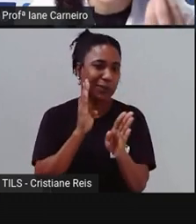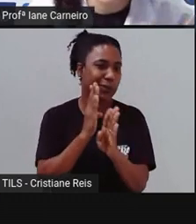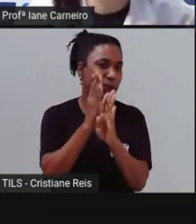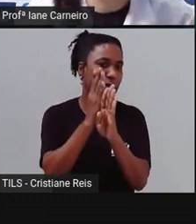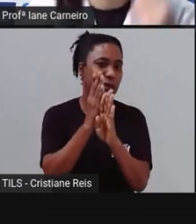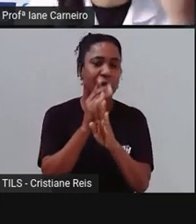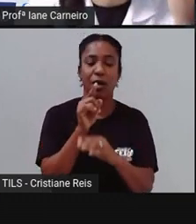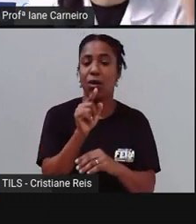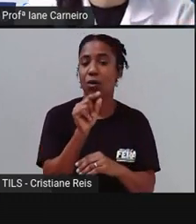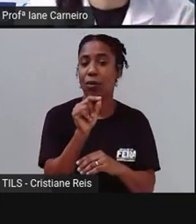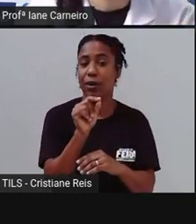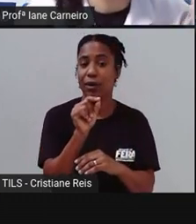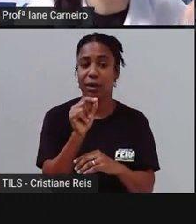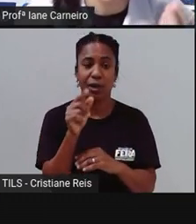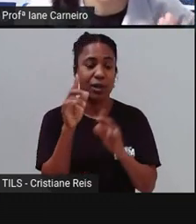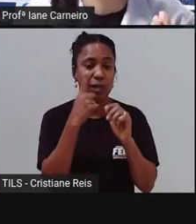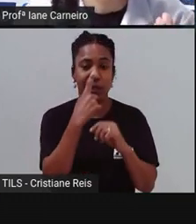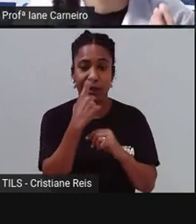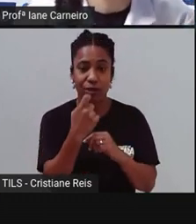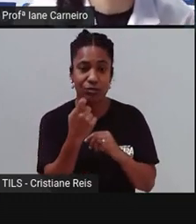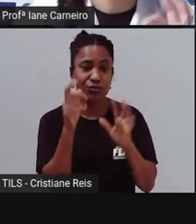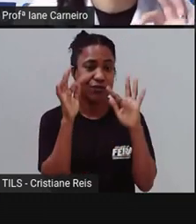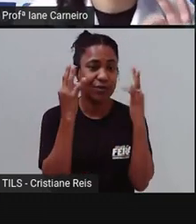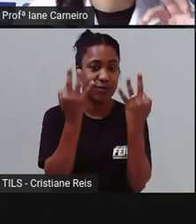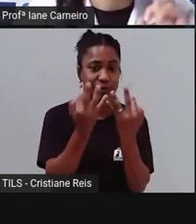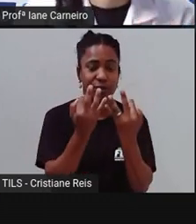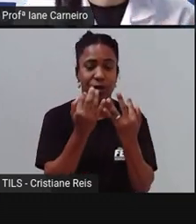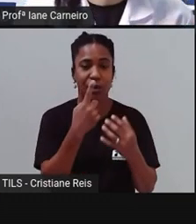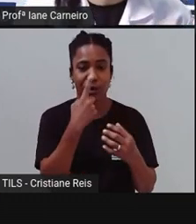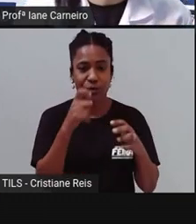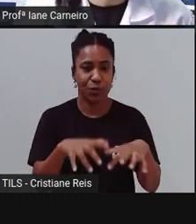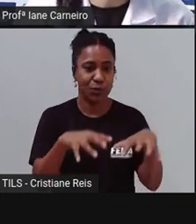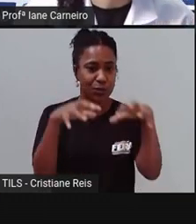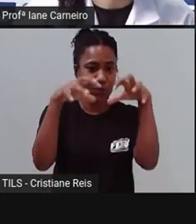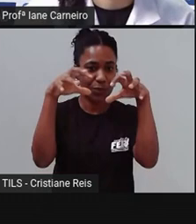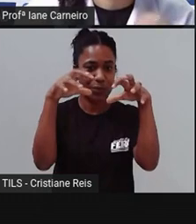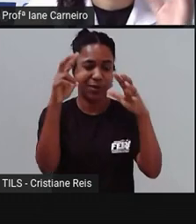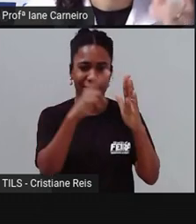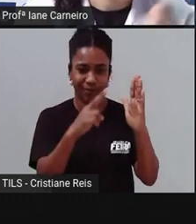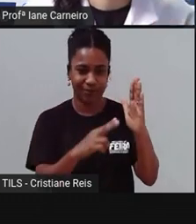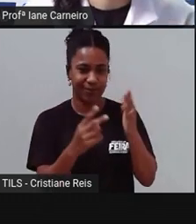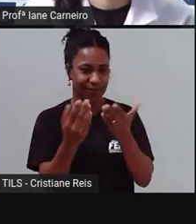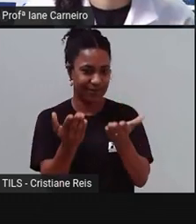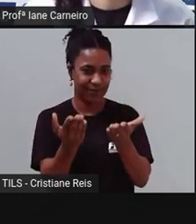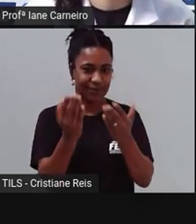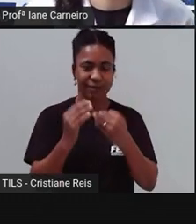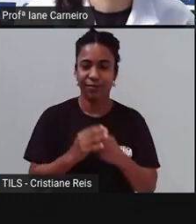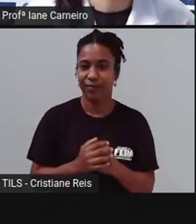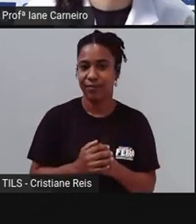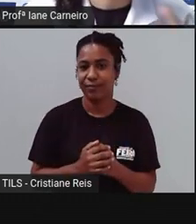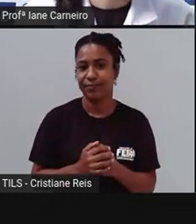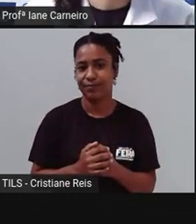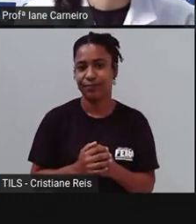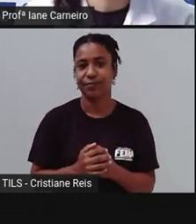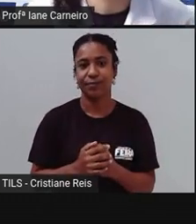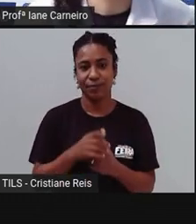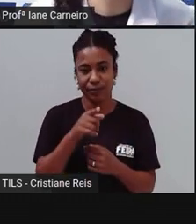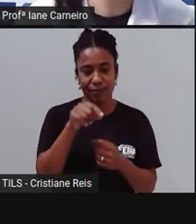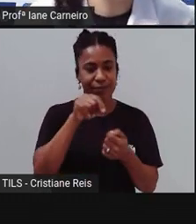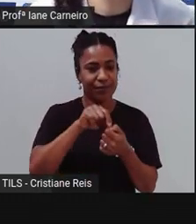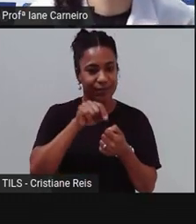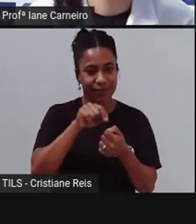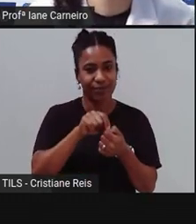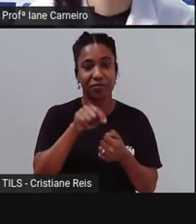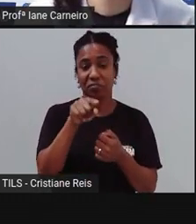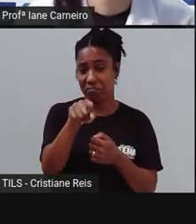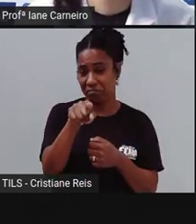de lixo que uma família produz, tá certo? Então, aqui eu vou ler para vocês, ó. Parece muito. Isso aqui foi tudo que eles produziram,